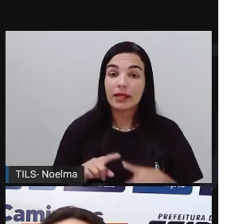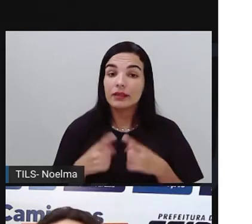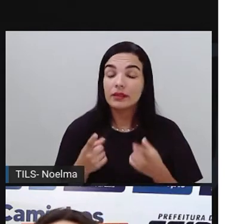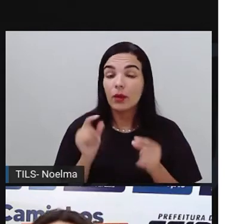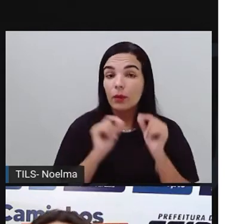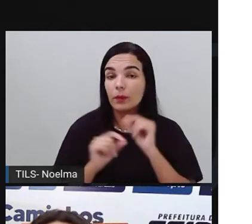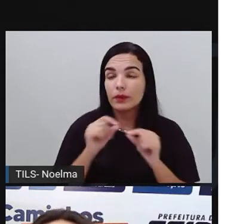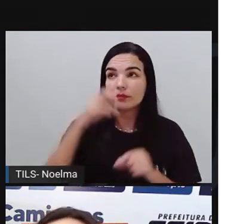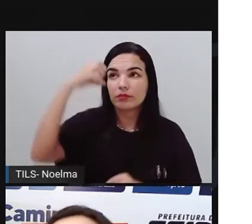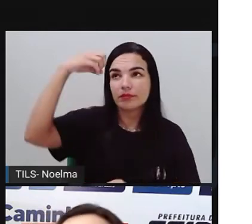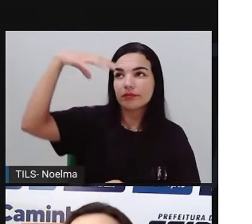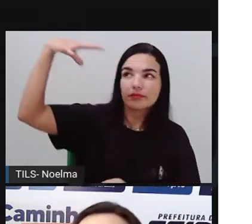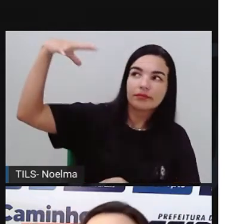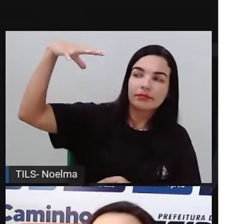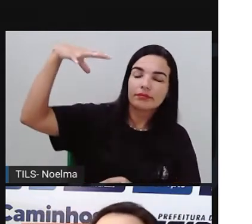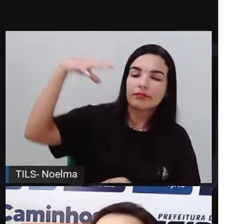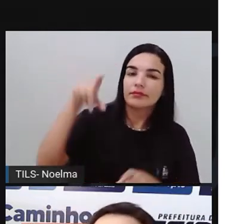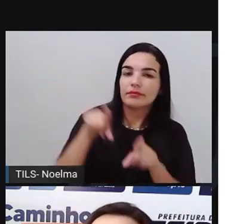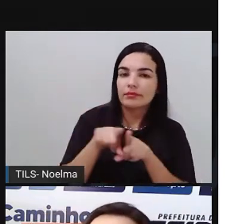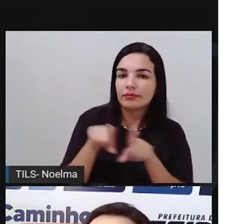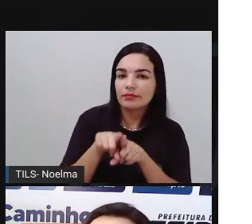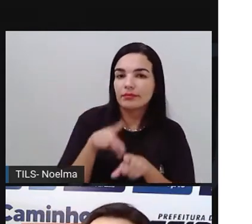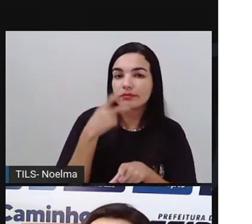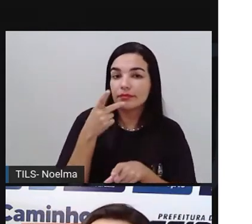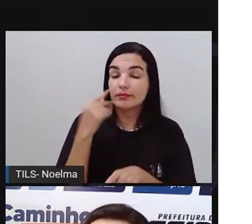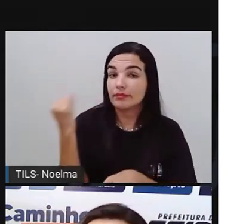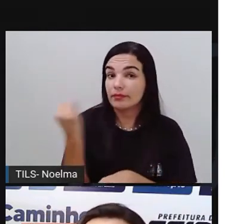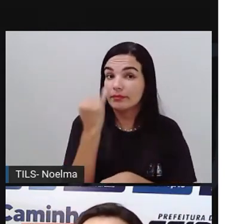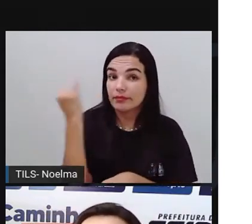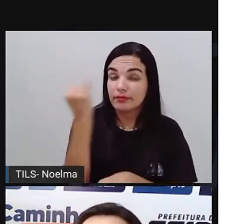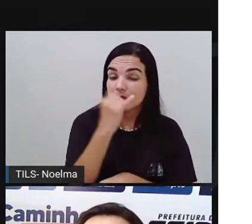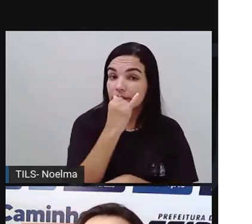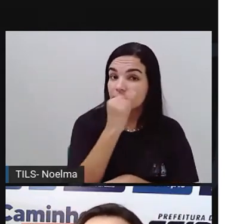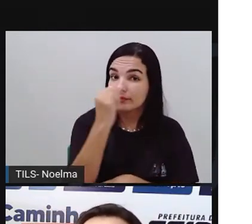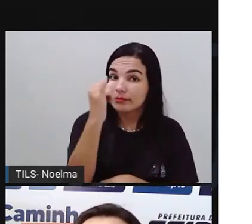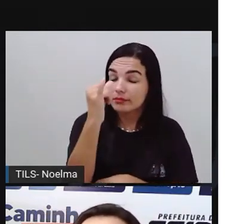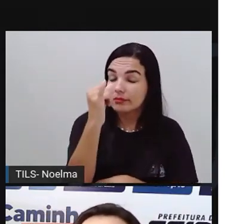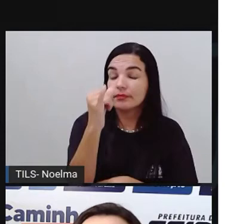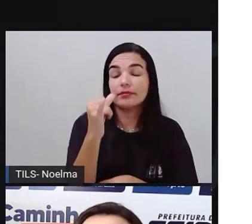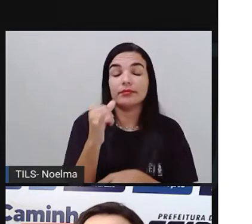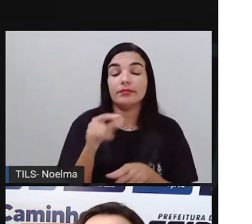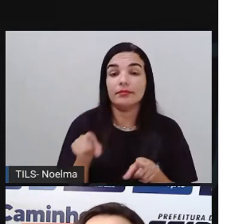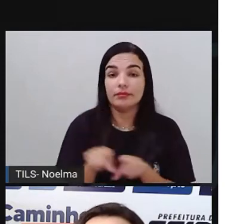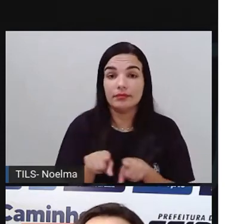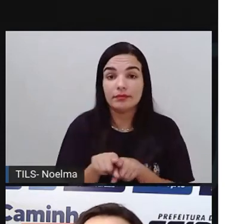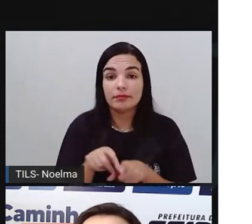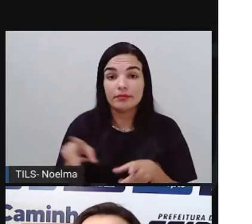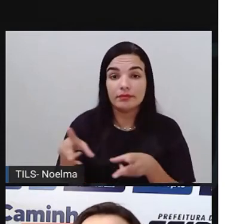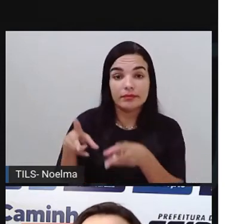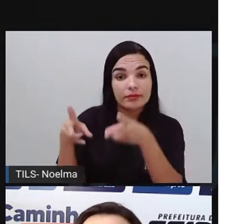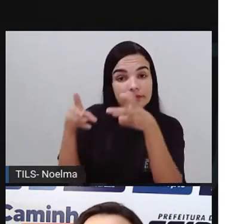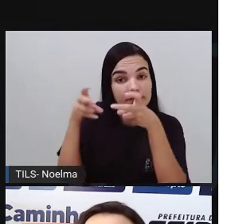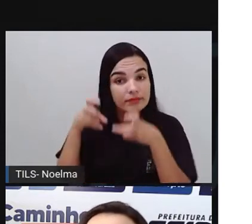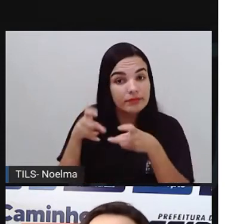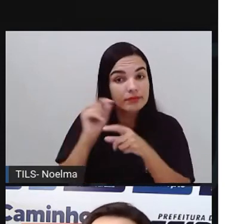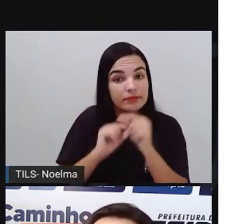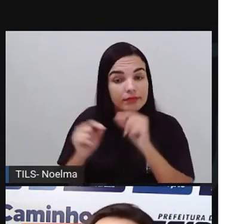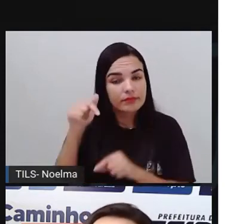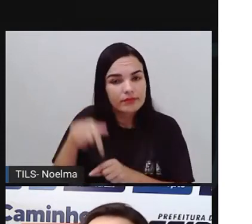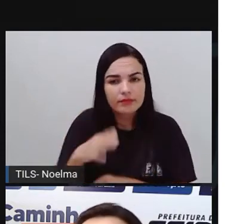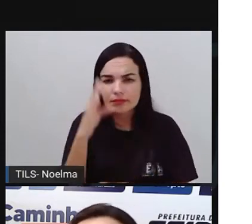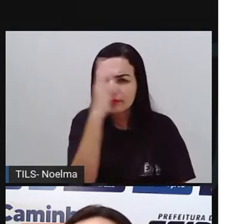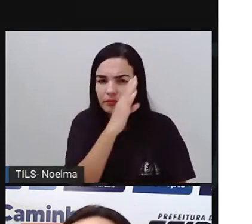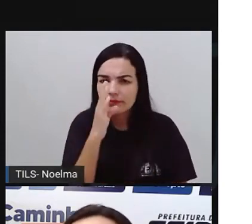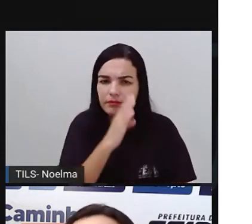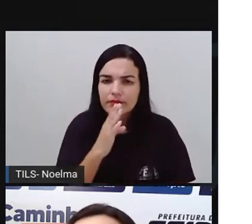falando em acender lâmpada e falando também da importância da energia elétrica, né? A gente observa aí que recentemente